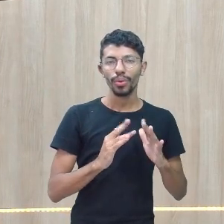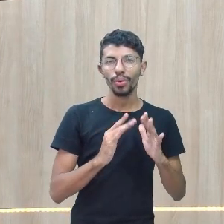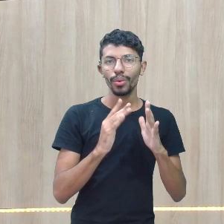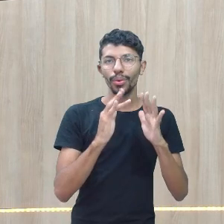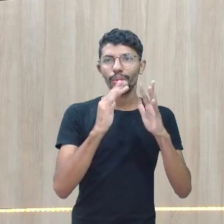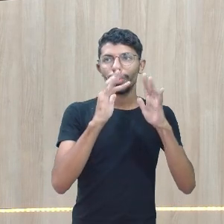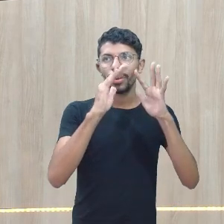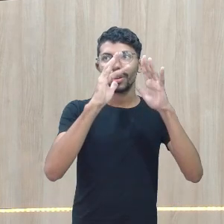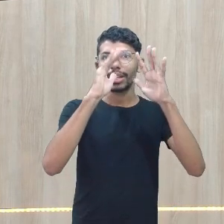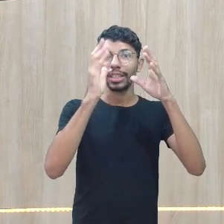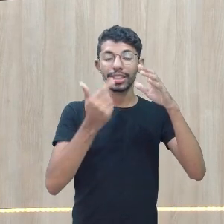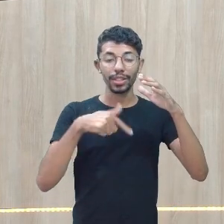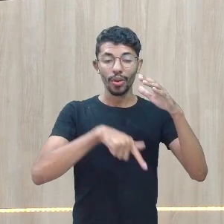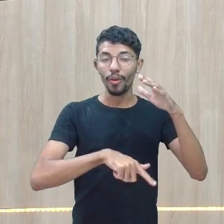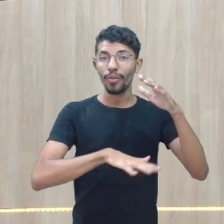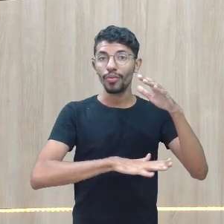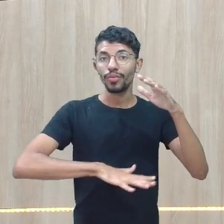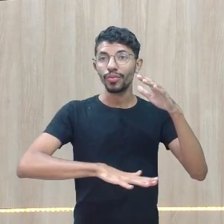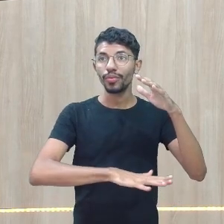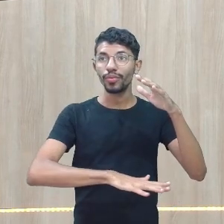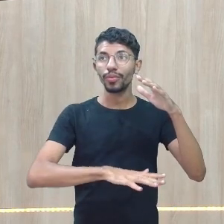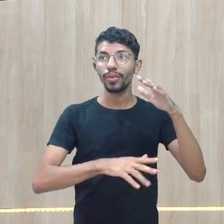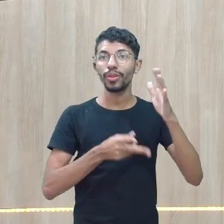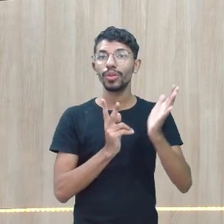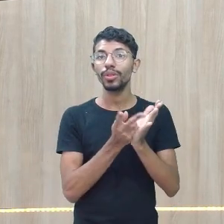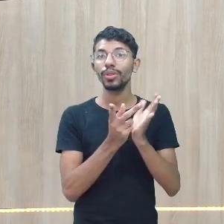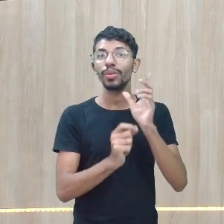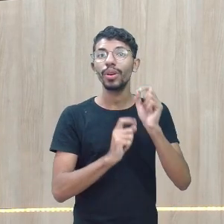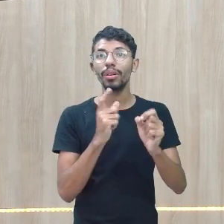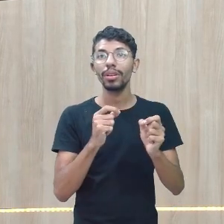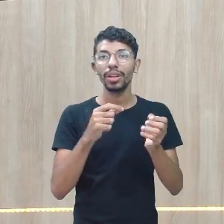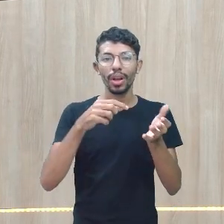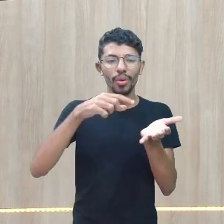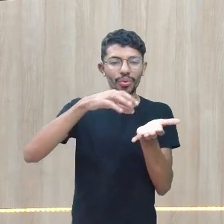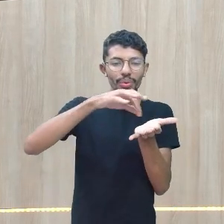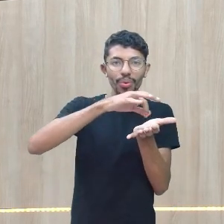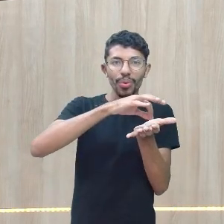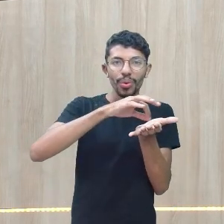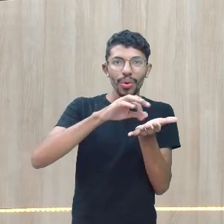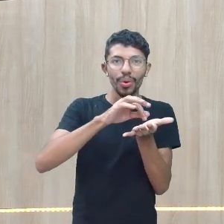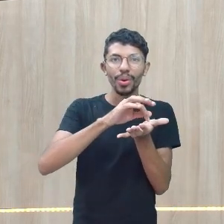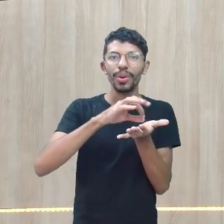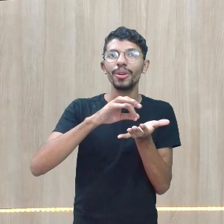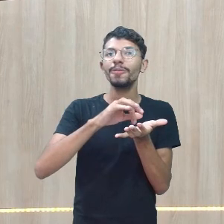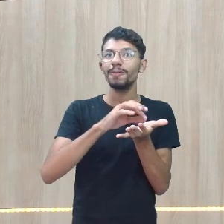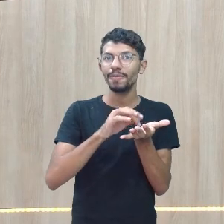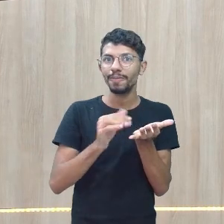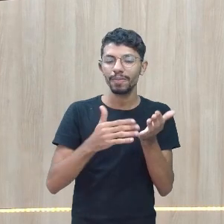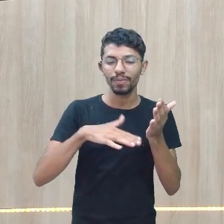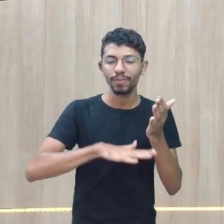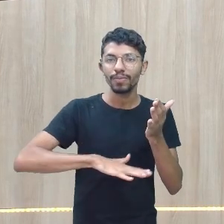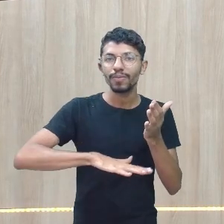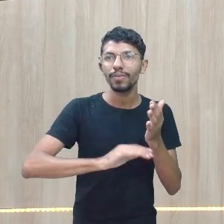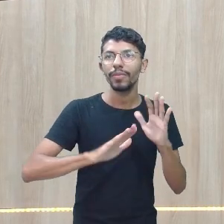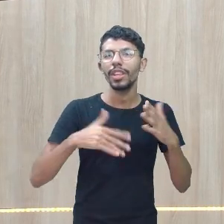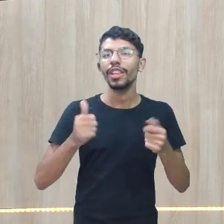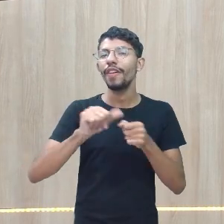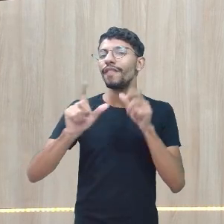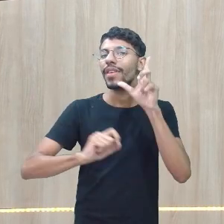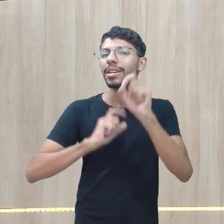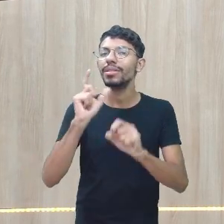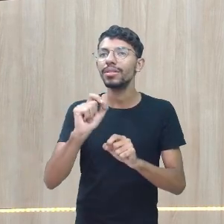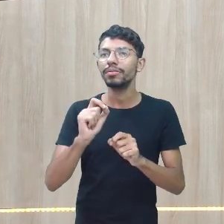vai ficar lá depositado na piscina? Os grãozinhos de sal. E aí, o que é que vai ser feito?